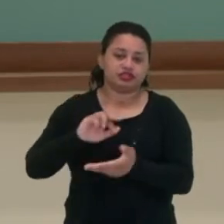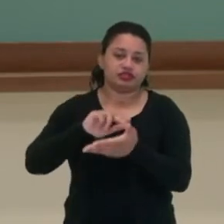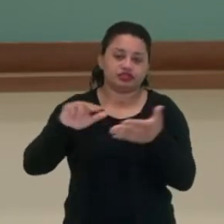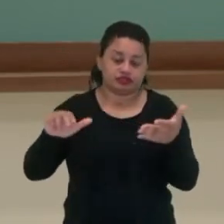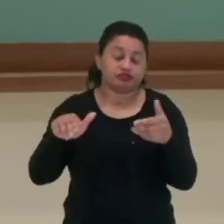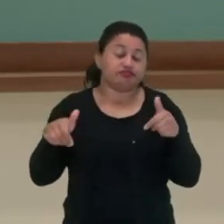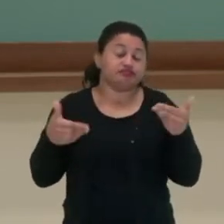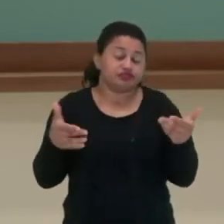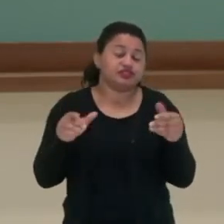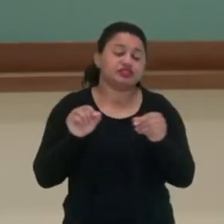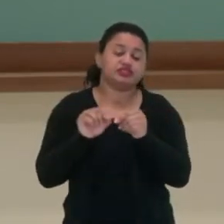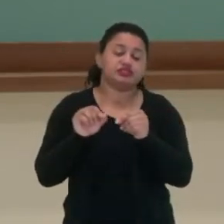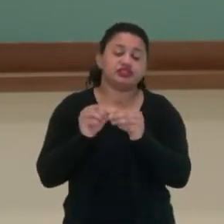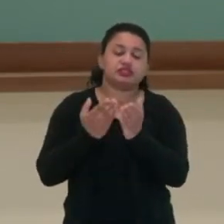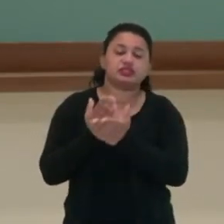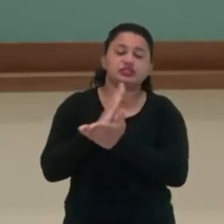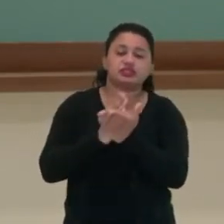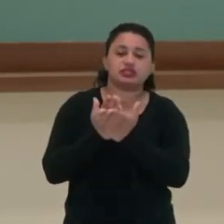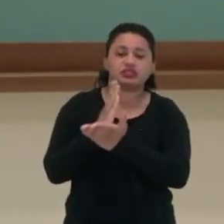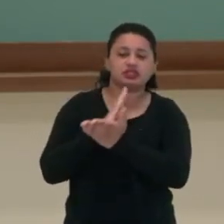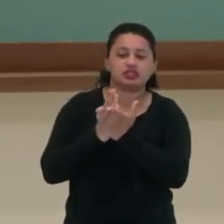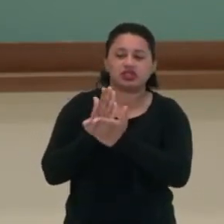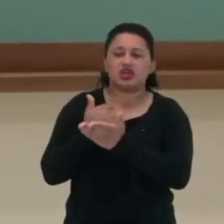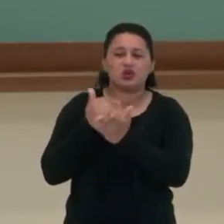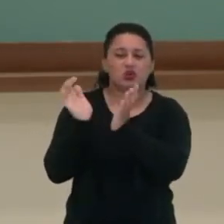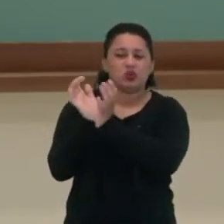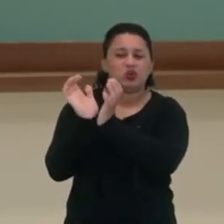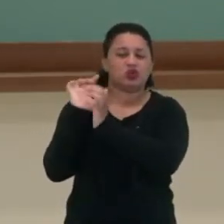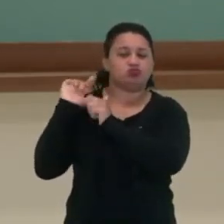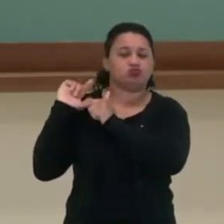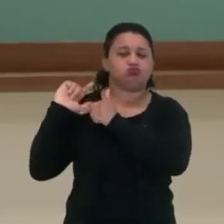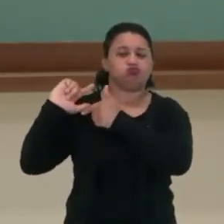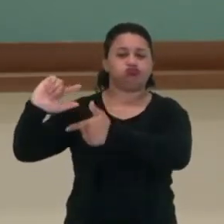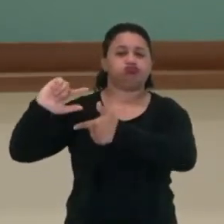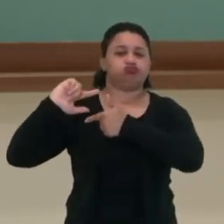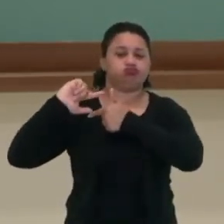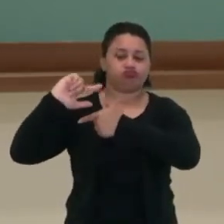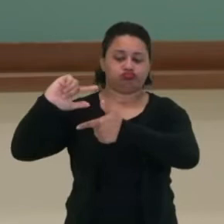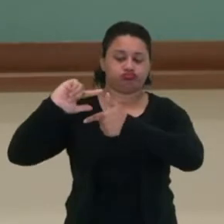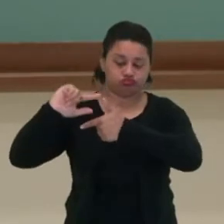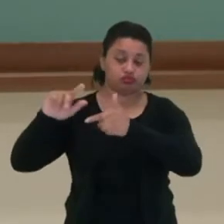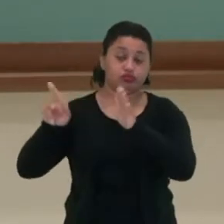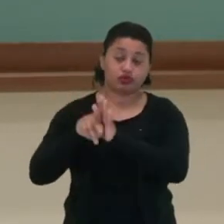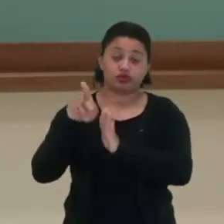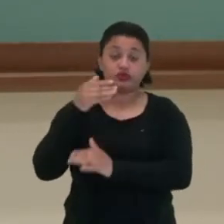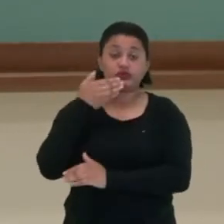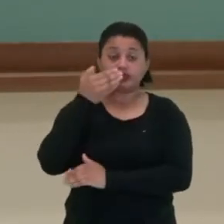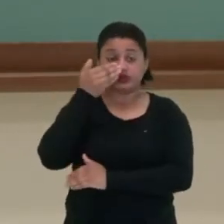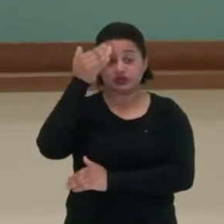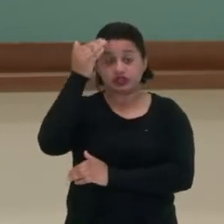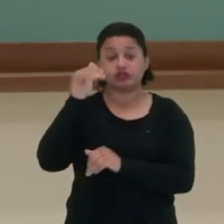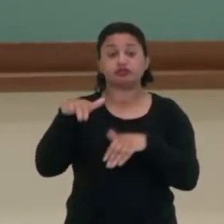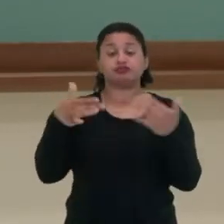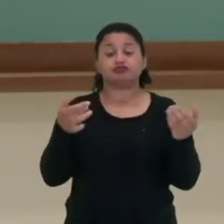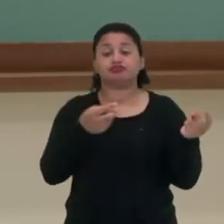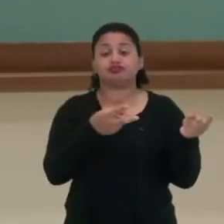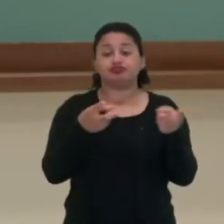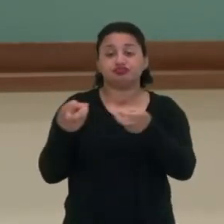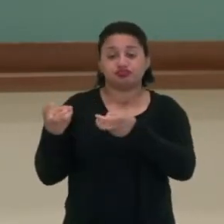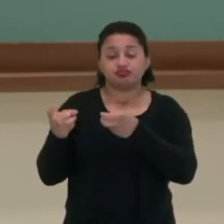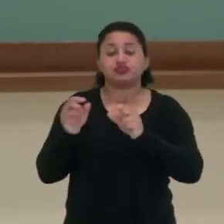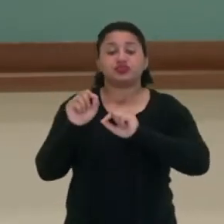acabou incomodando uma ala mais conservadora também do Islã. Então a gente percebe que isso também